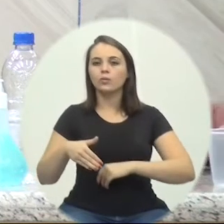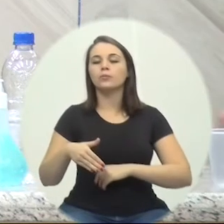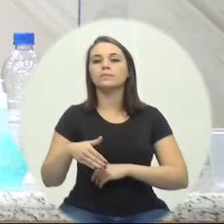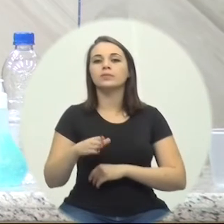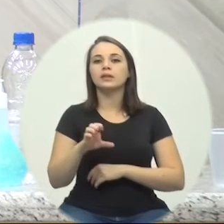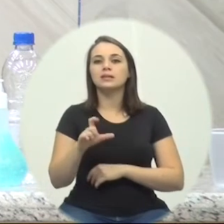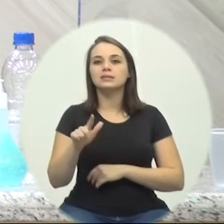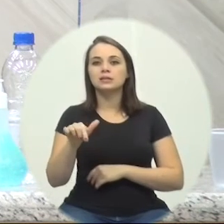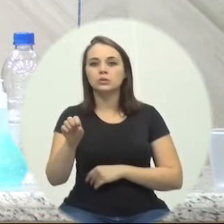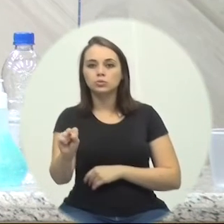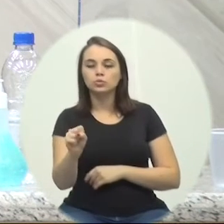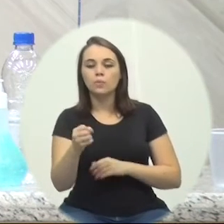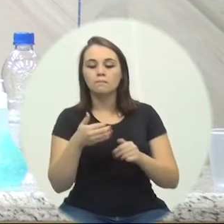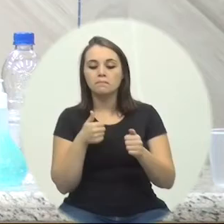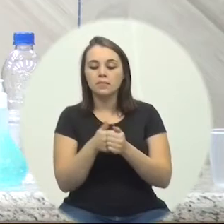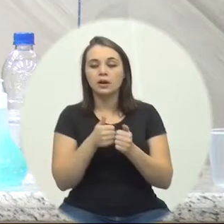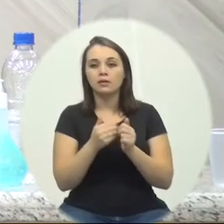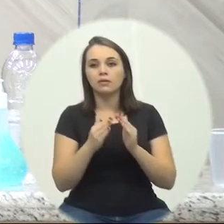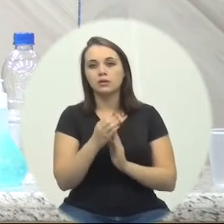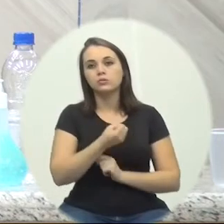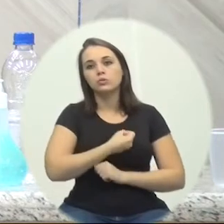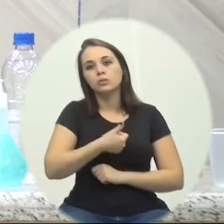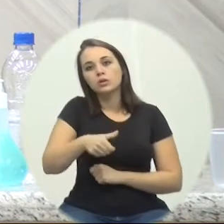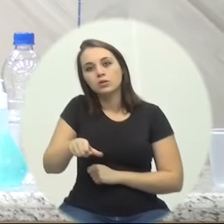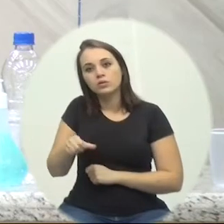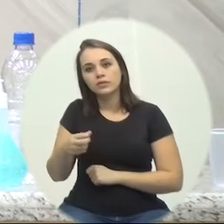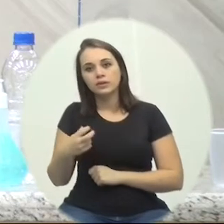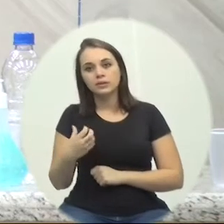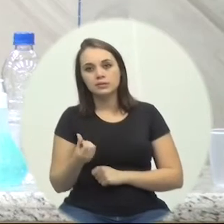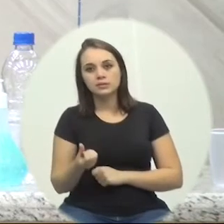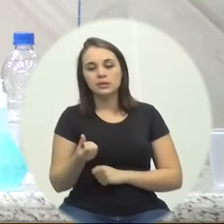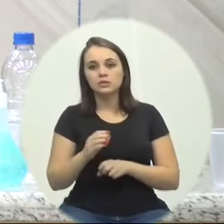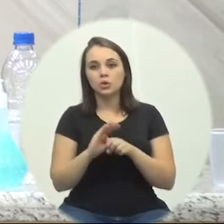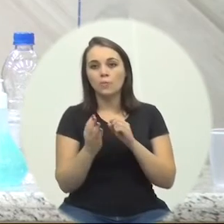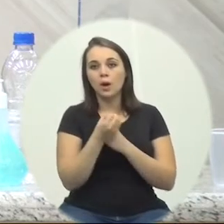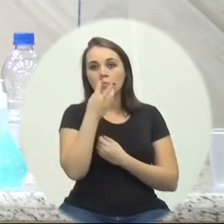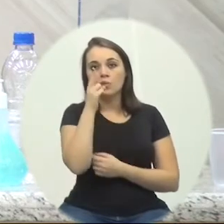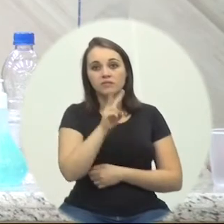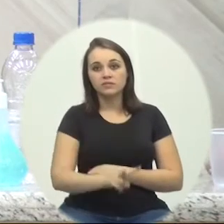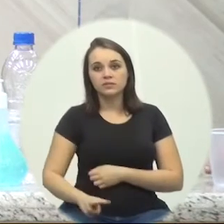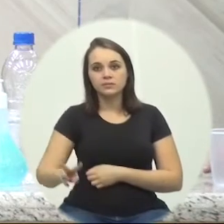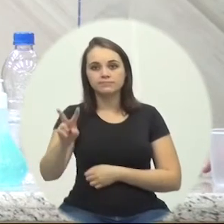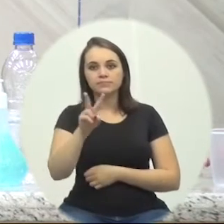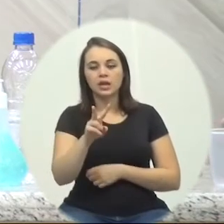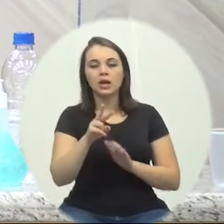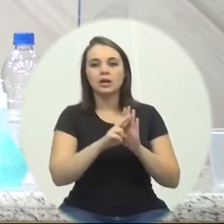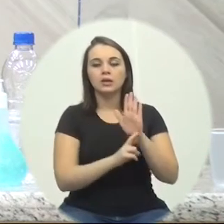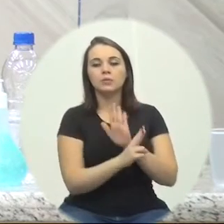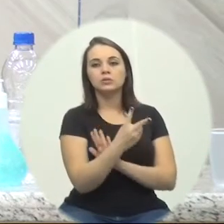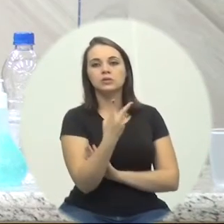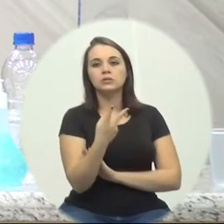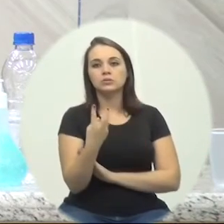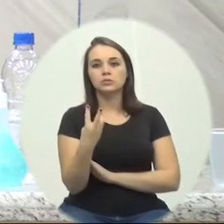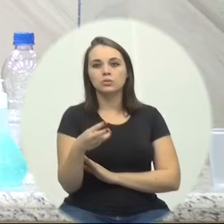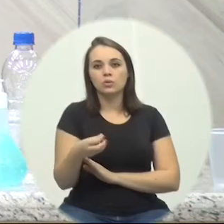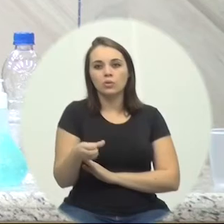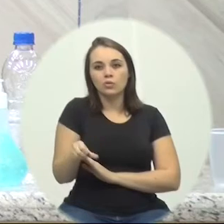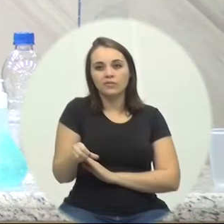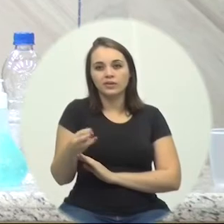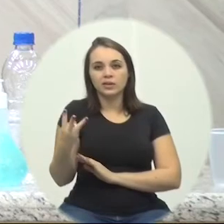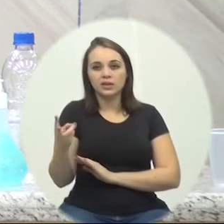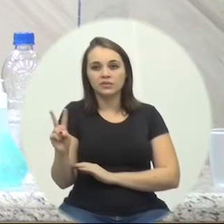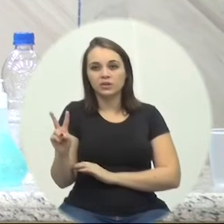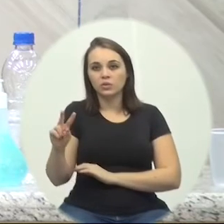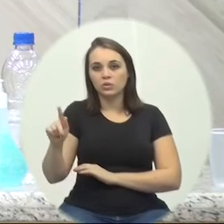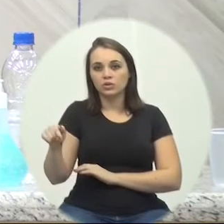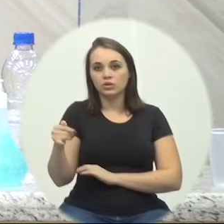Ramos, próximo à casa 96, no bairro Boa Vista. Requerimento 293-2021, autor vereador Jefferson